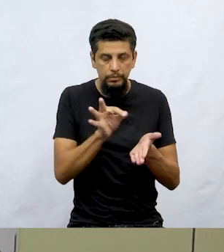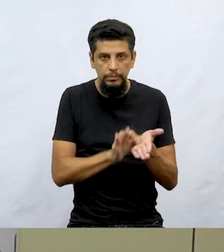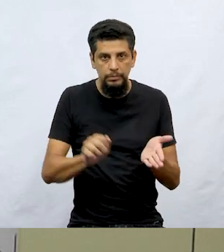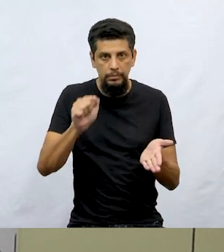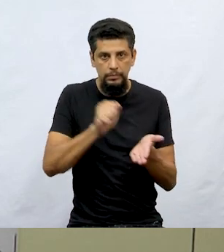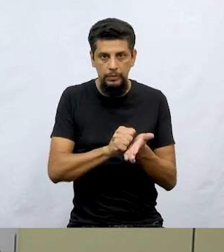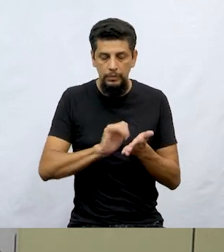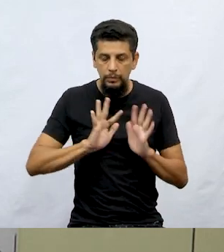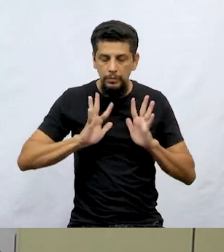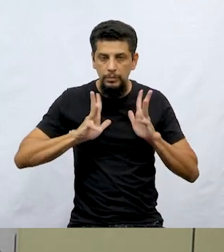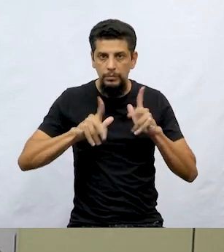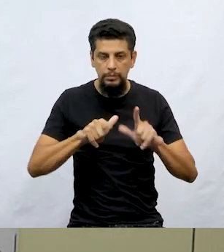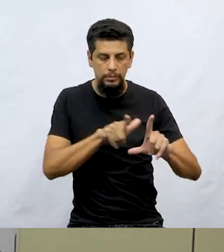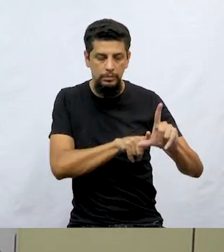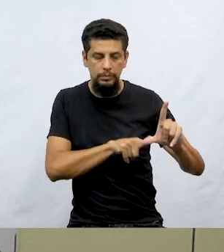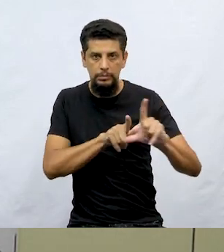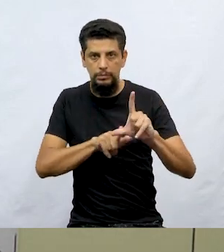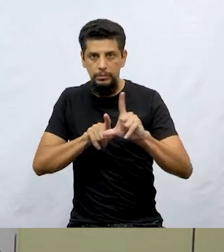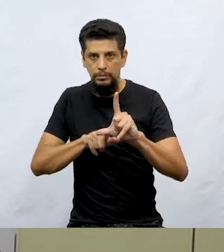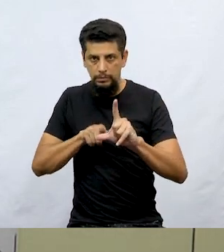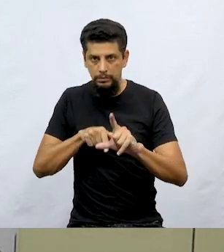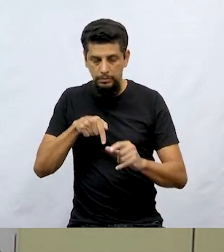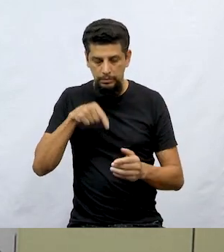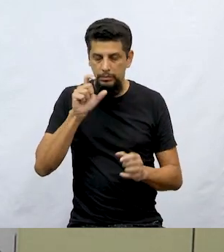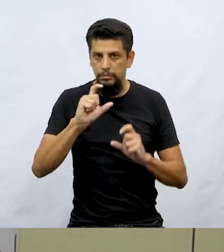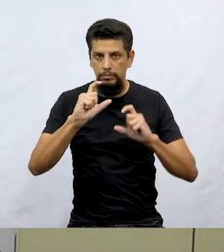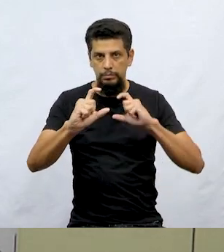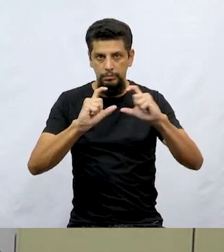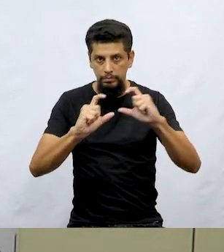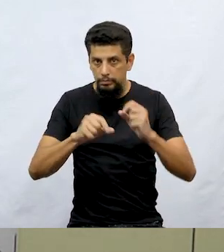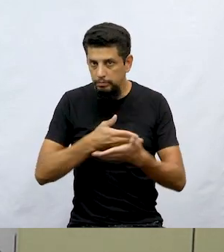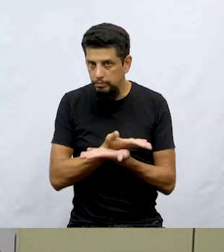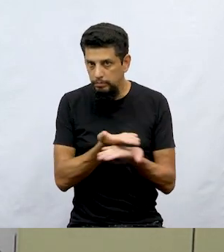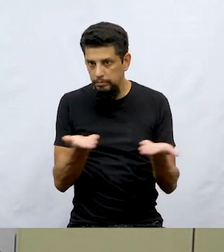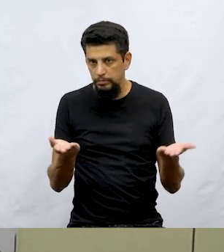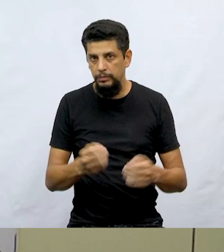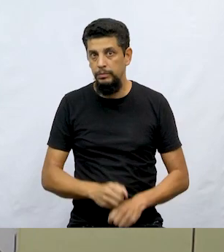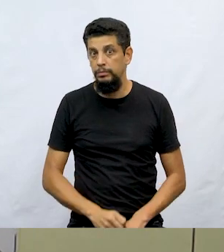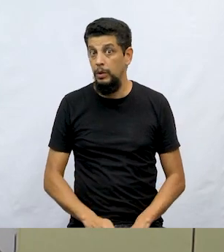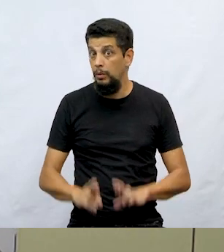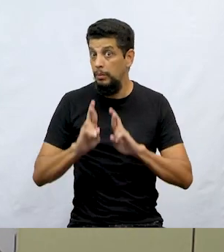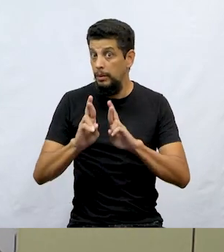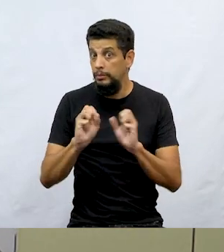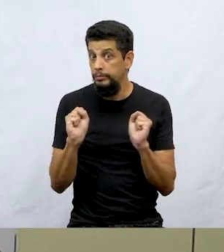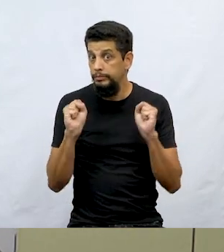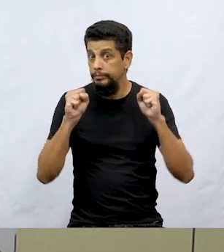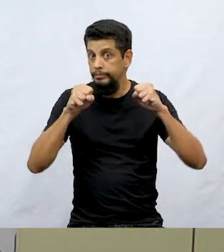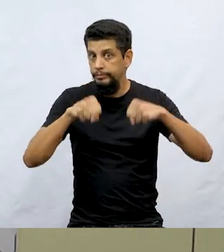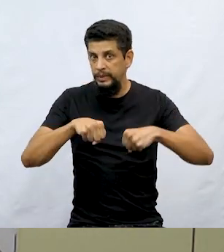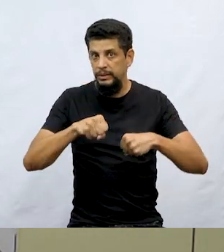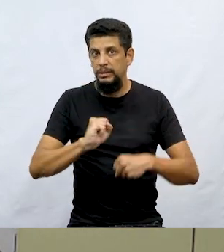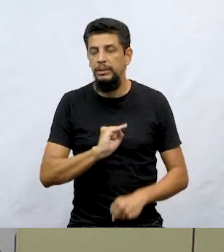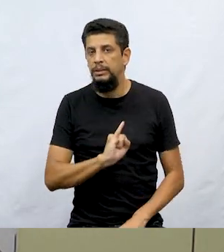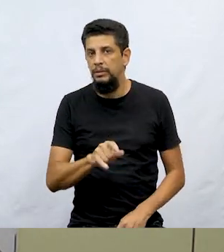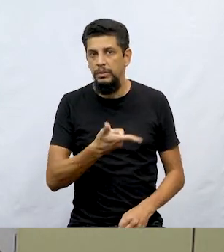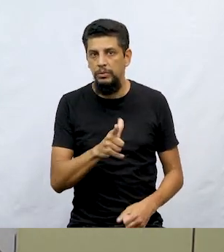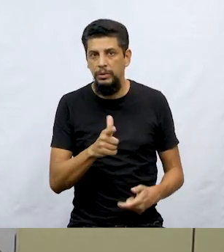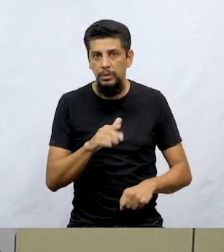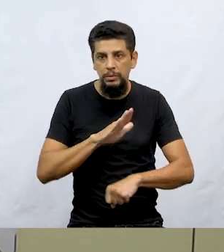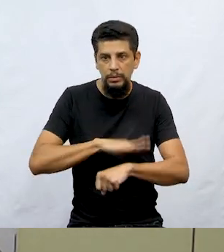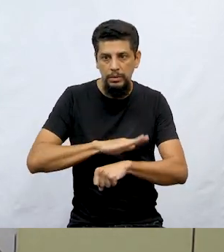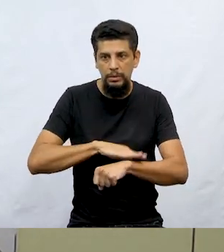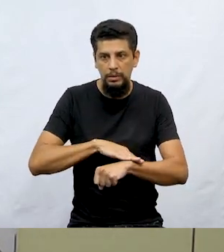Conseguiram registrar todas as letras lá nas fichas de vocês? Tomara que sim, né? E se não acabou, não